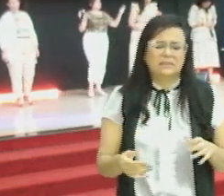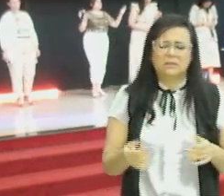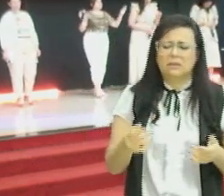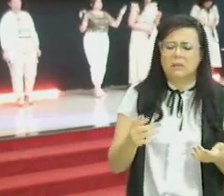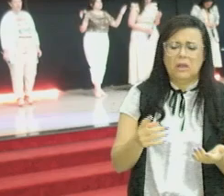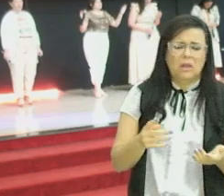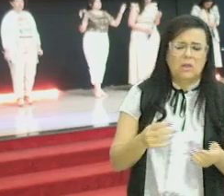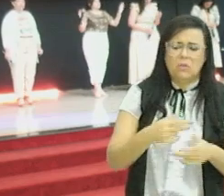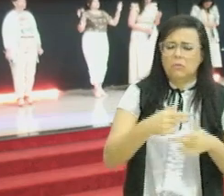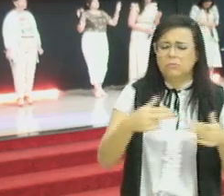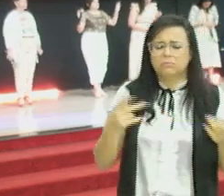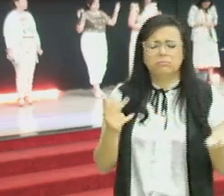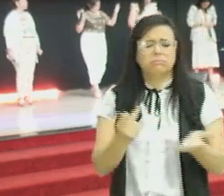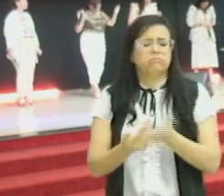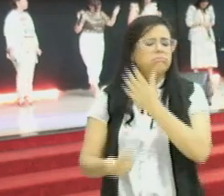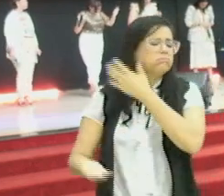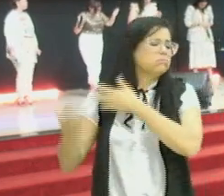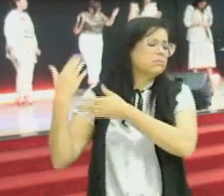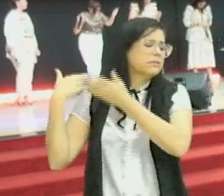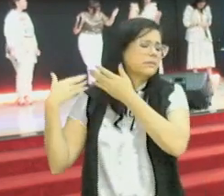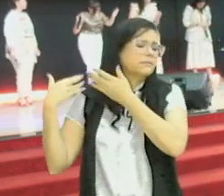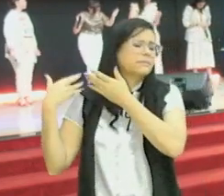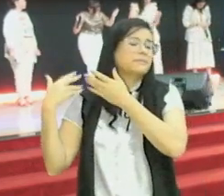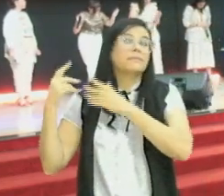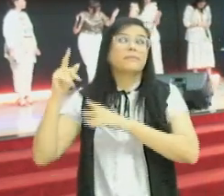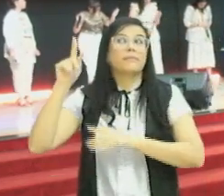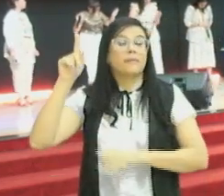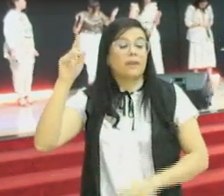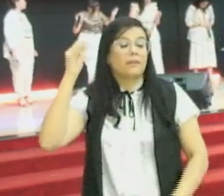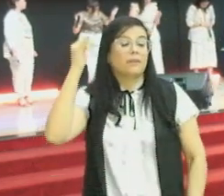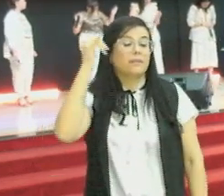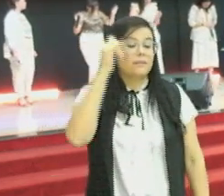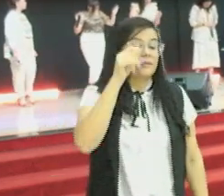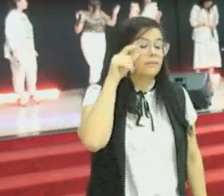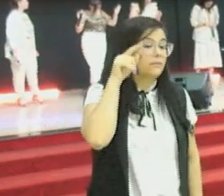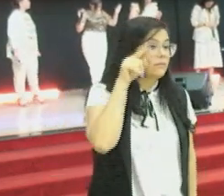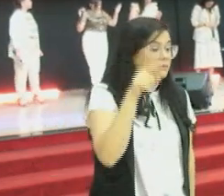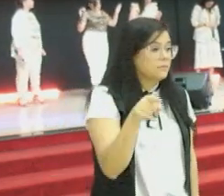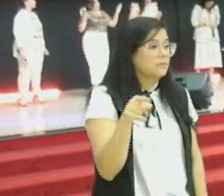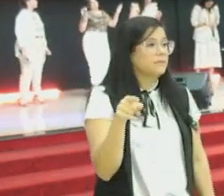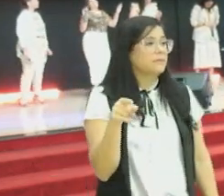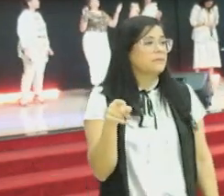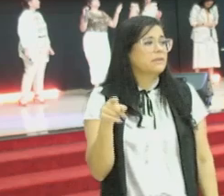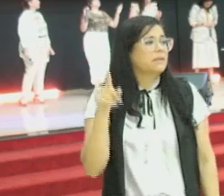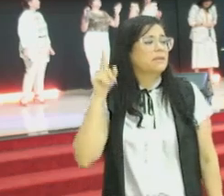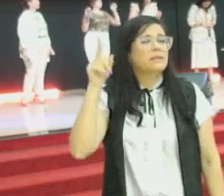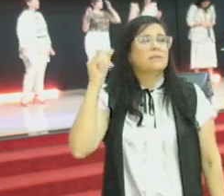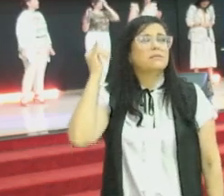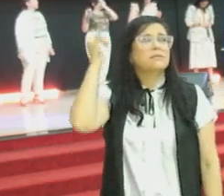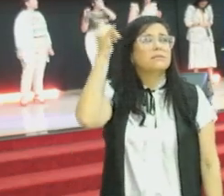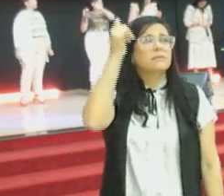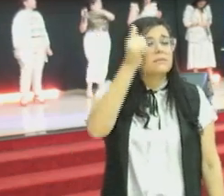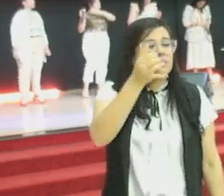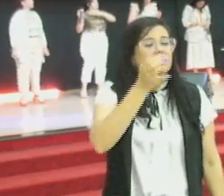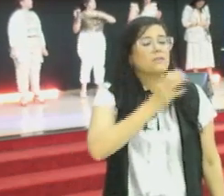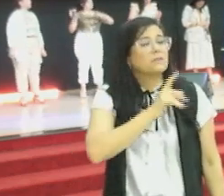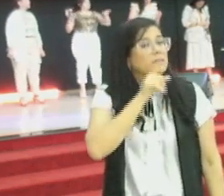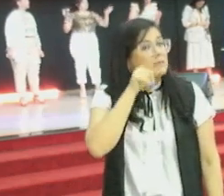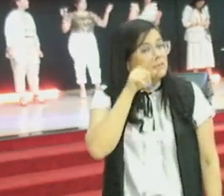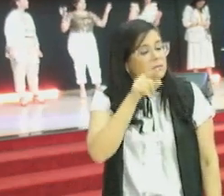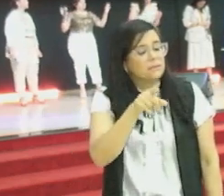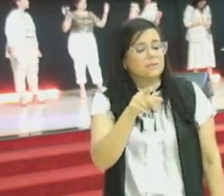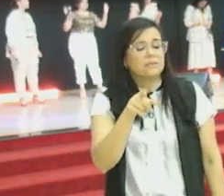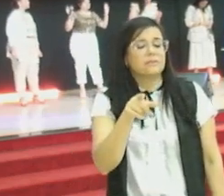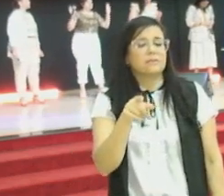passado. Deus está falando com você agora. Deus está falando ao teu coração agora, para que